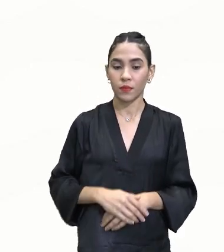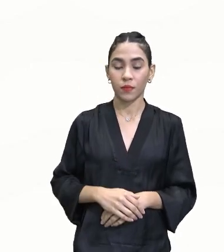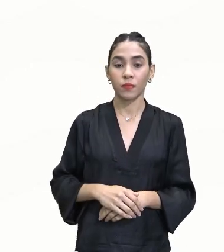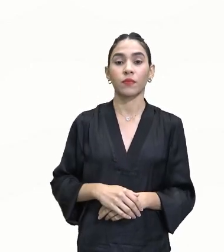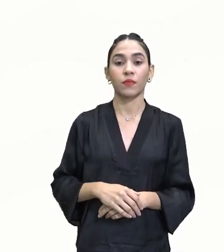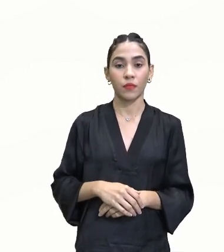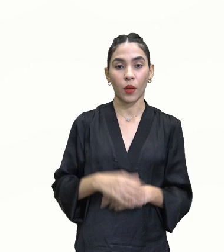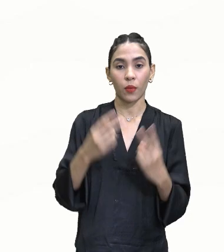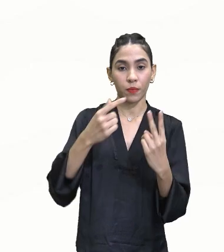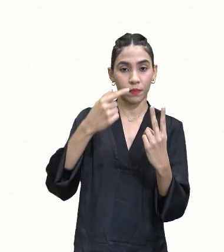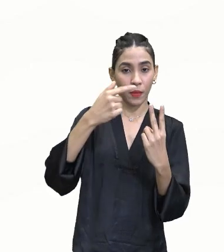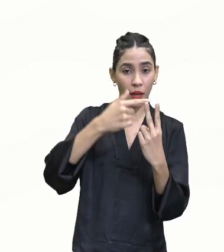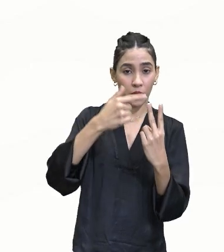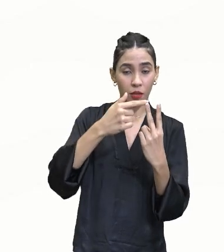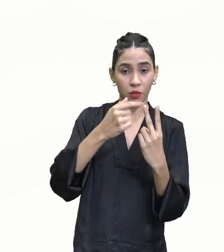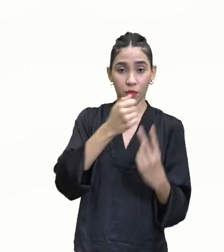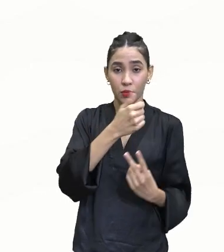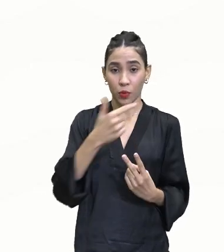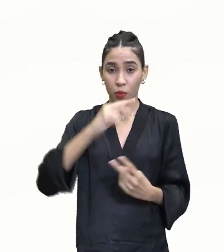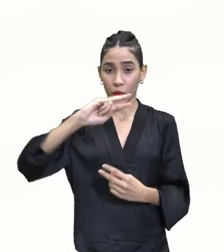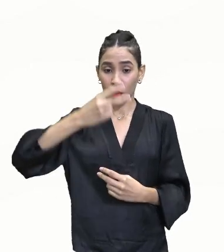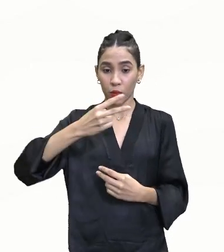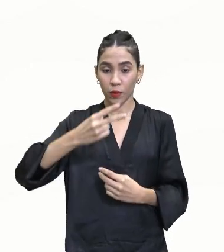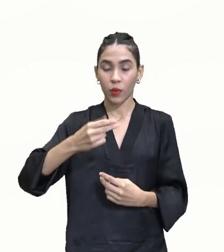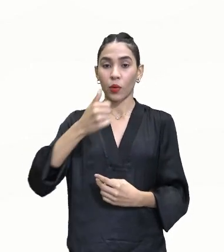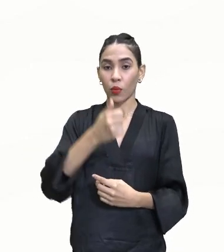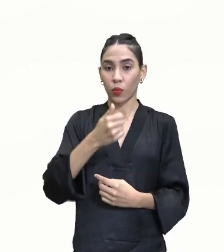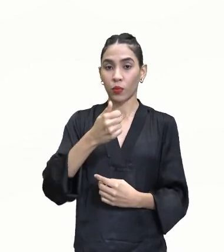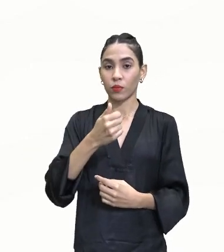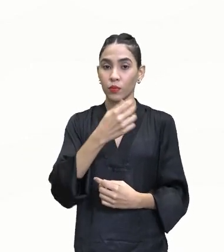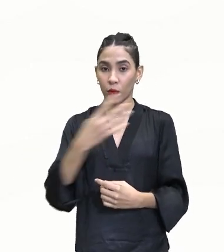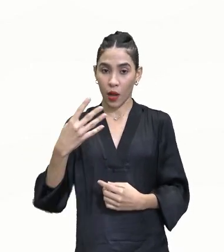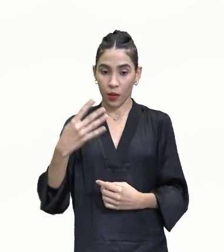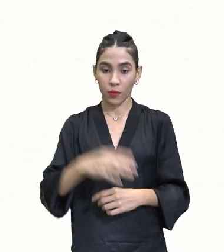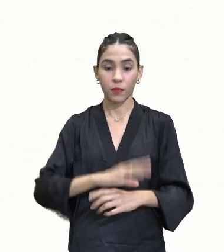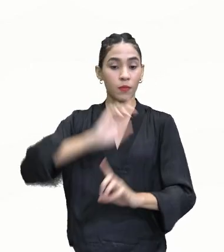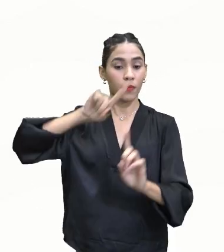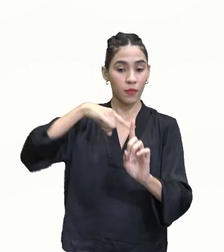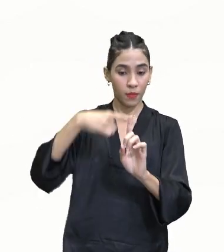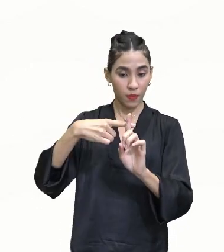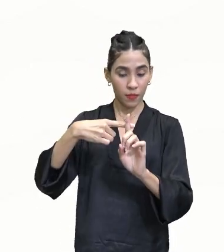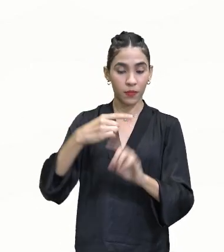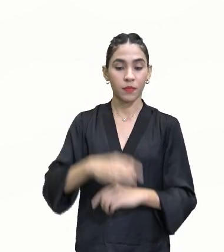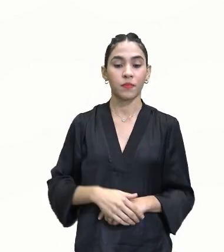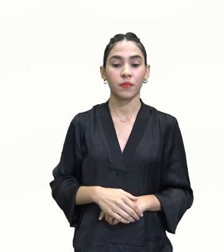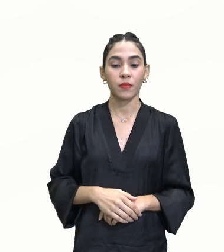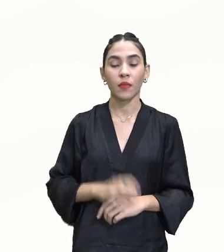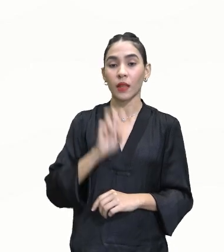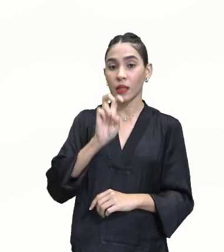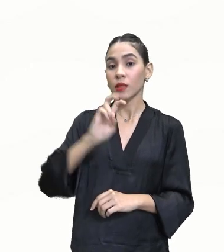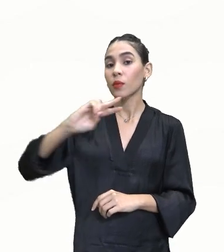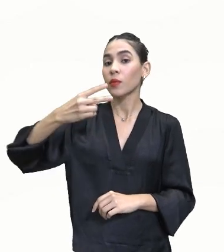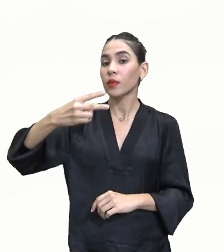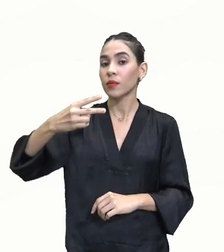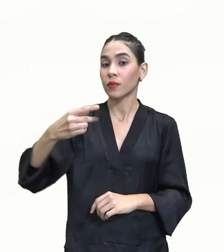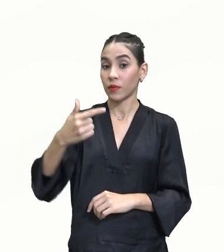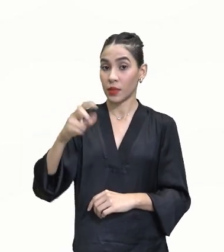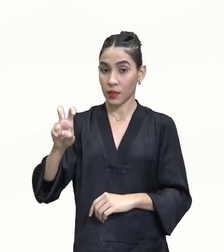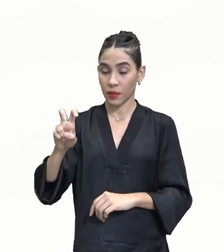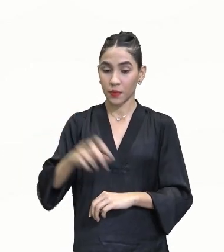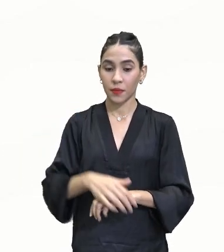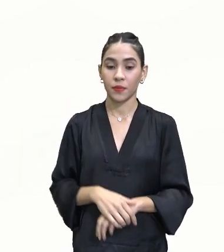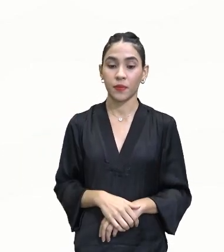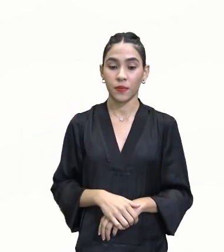ao quadrado, raiz quadrada de 144, mais 5 ao quadrado, 25.